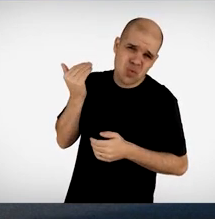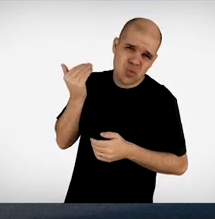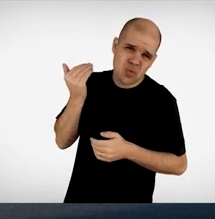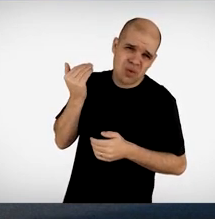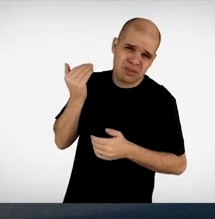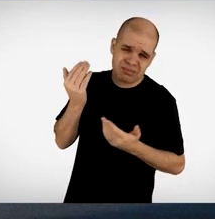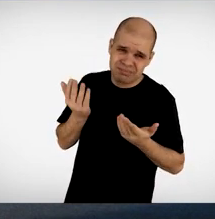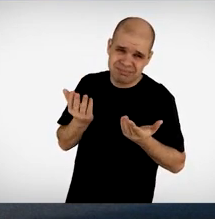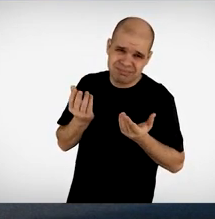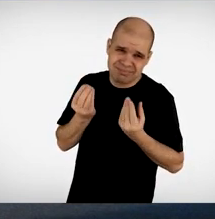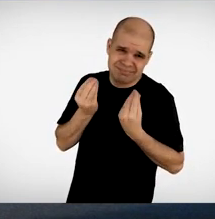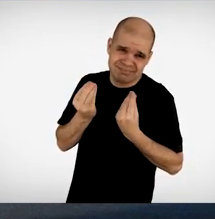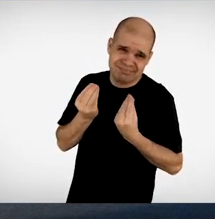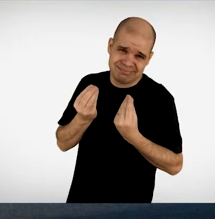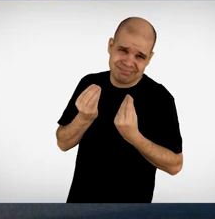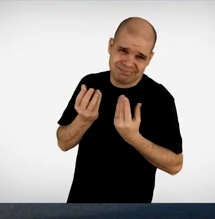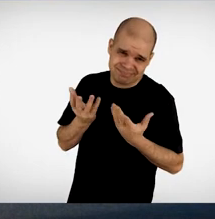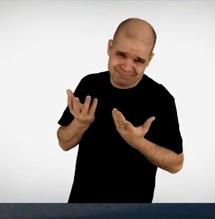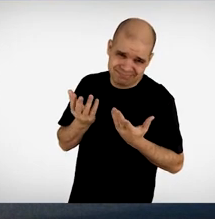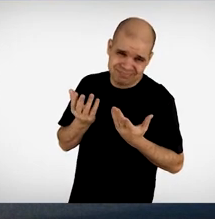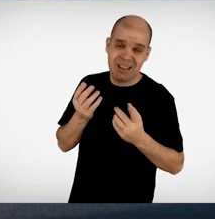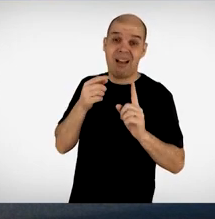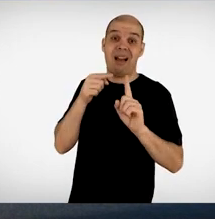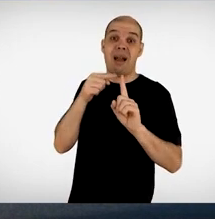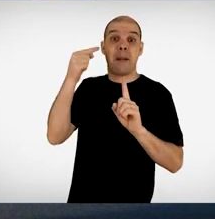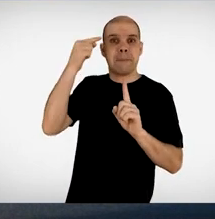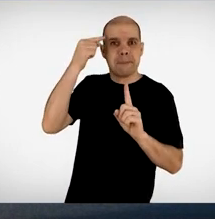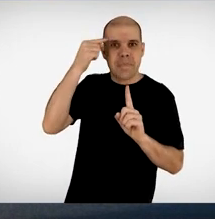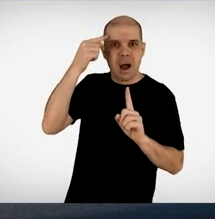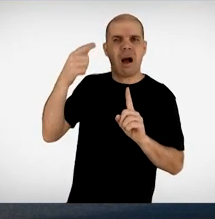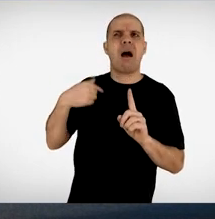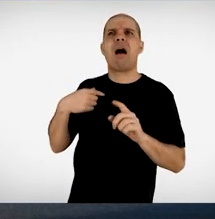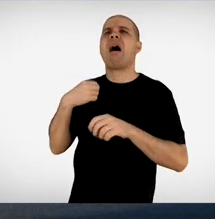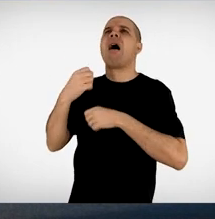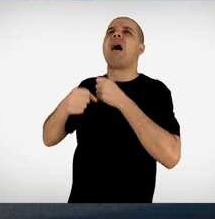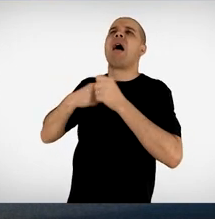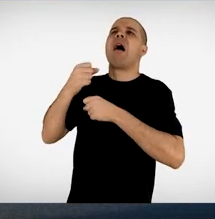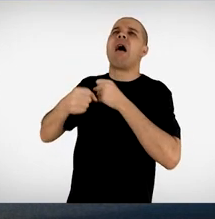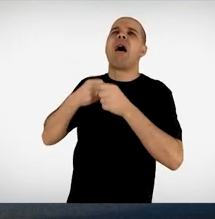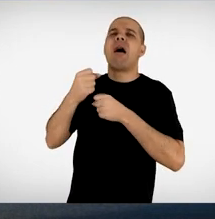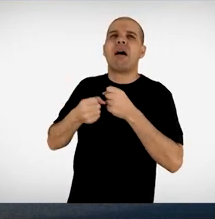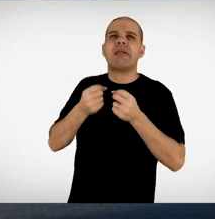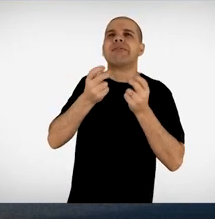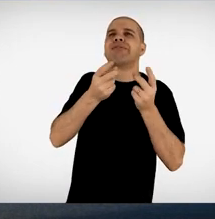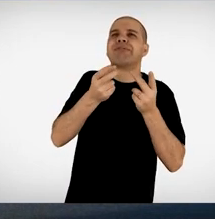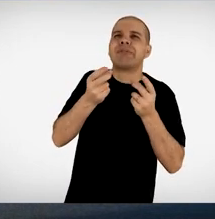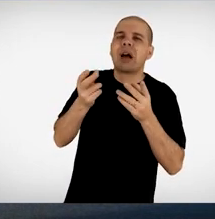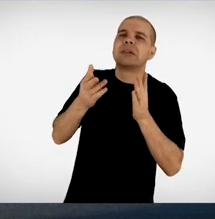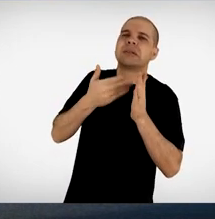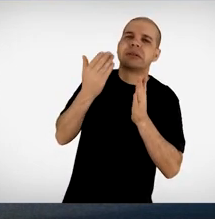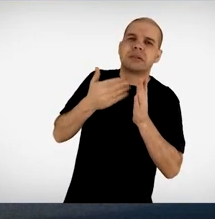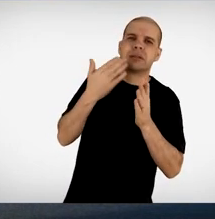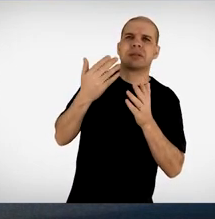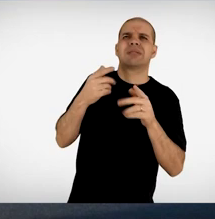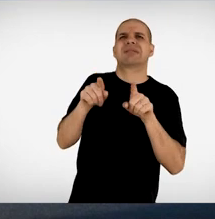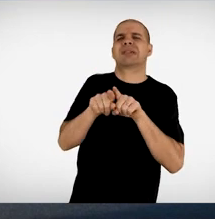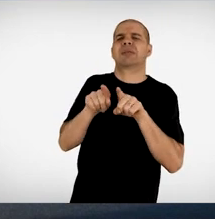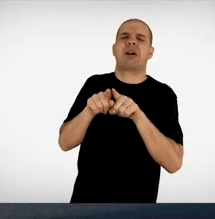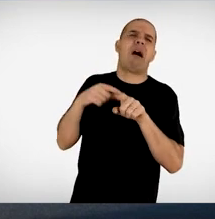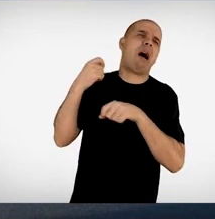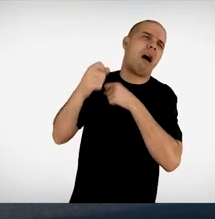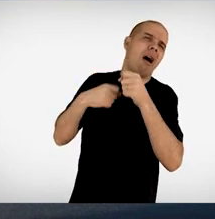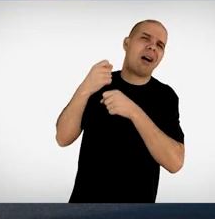50 anos... Ela nunca deve ter pensado que ela ia passar 50 anos vendendo livro e ele 50 anos vendendo